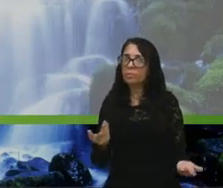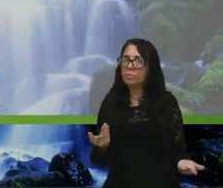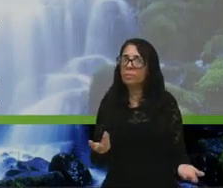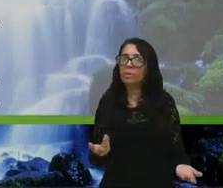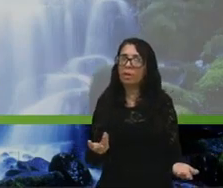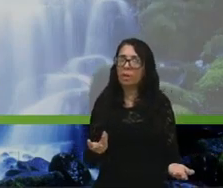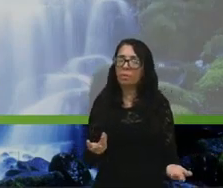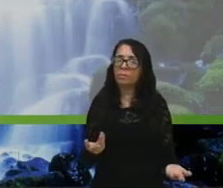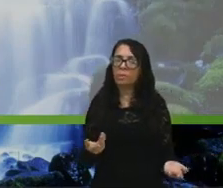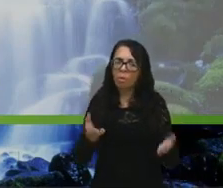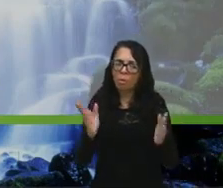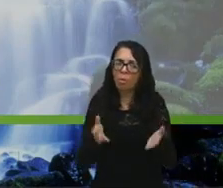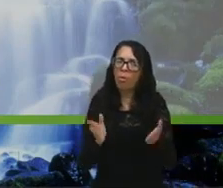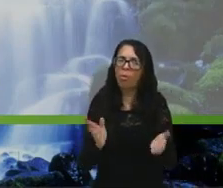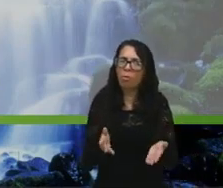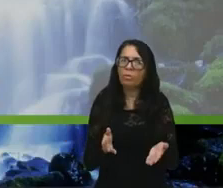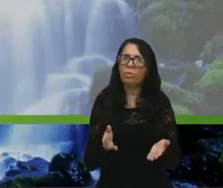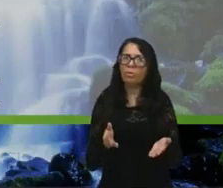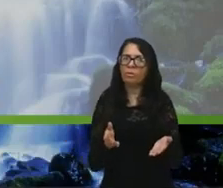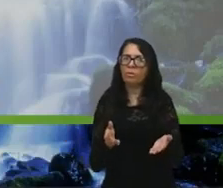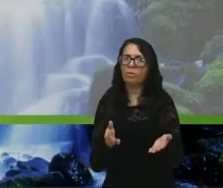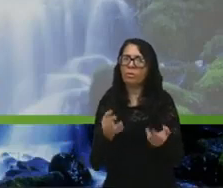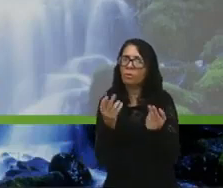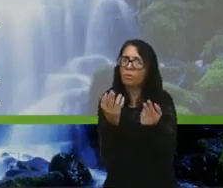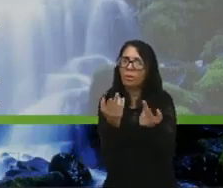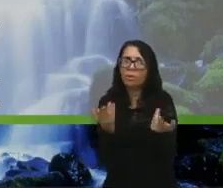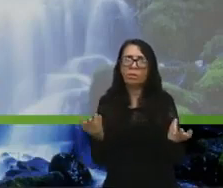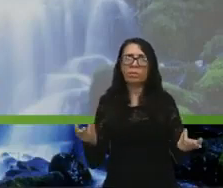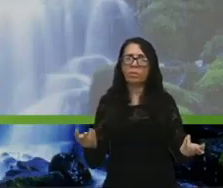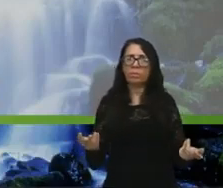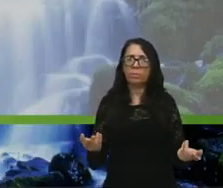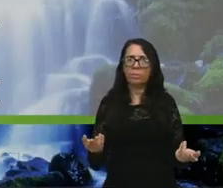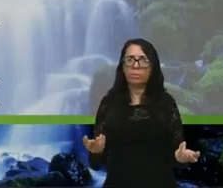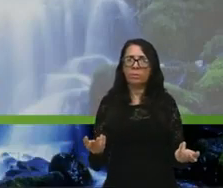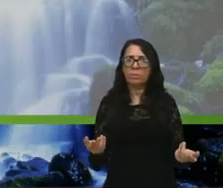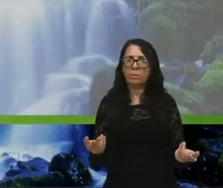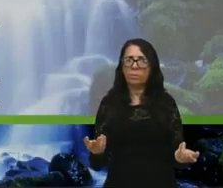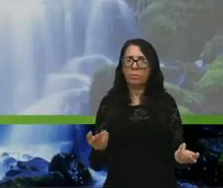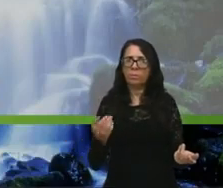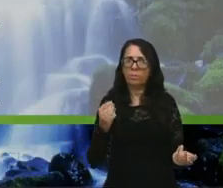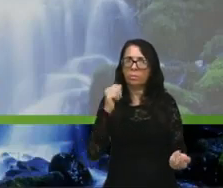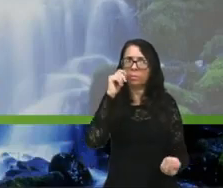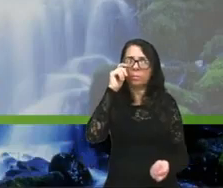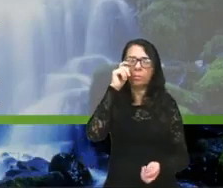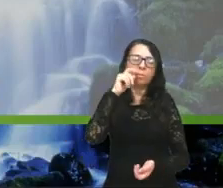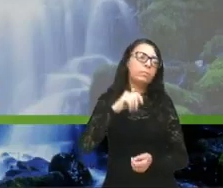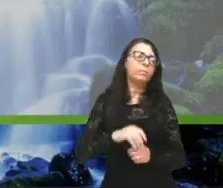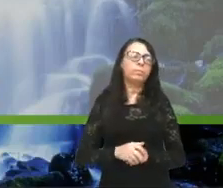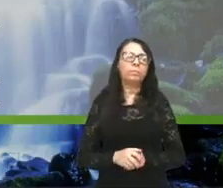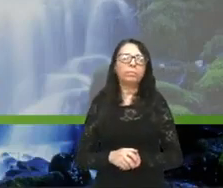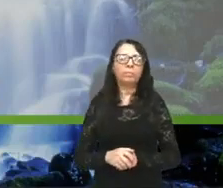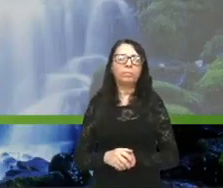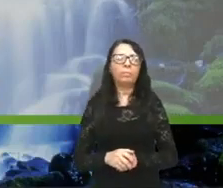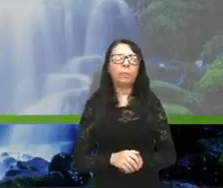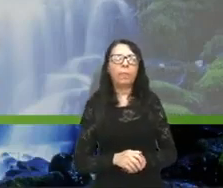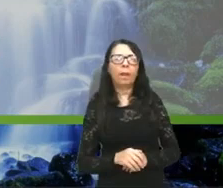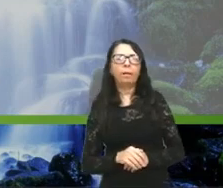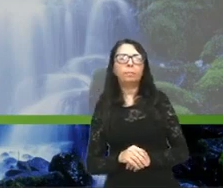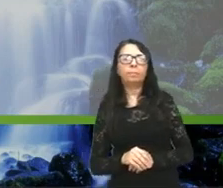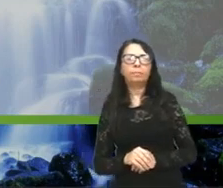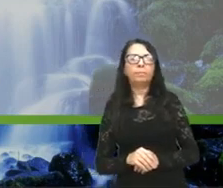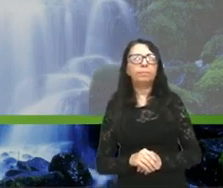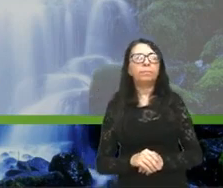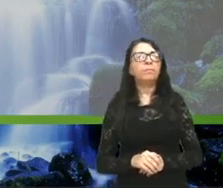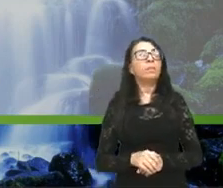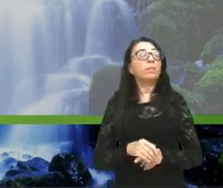ser influenciado pelas coisas que o maligno implanta no seu coração. Por isso, viver sob